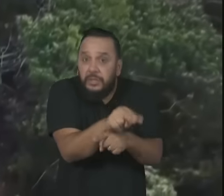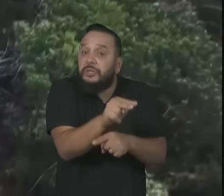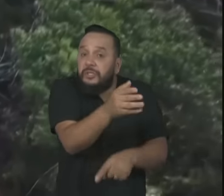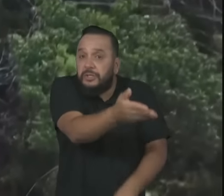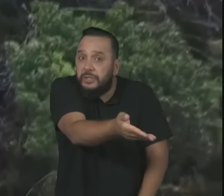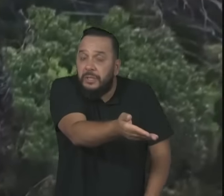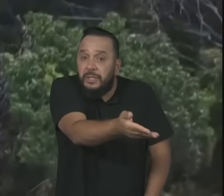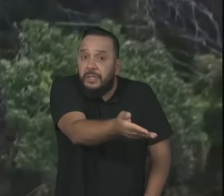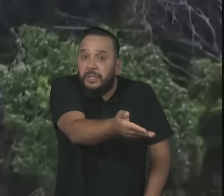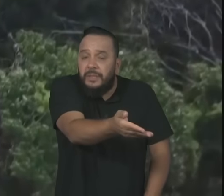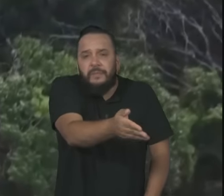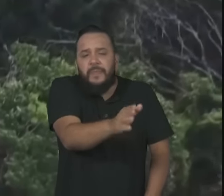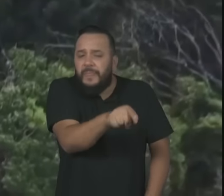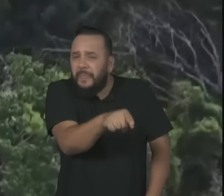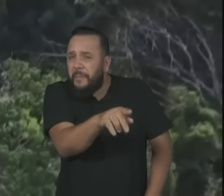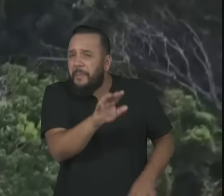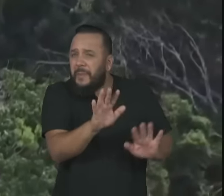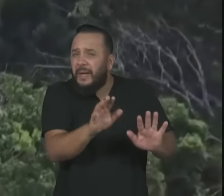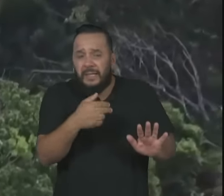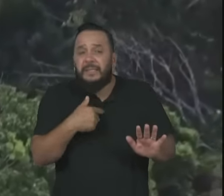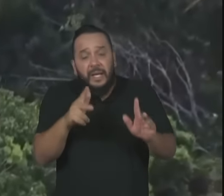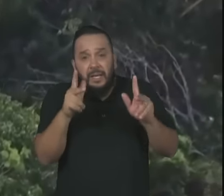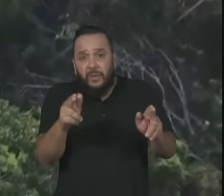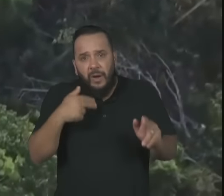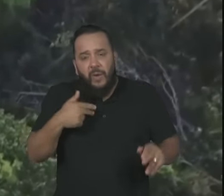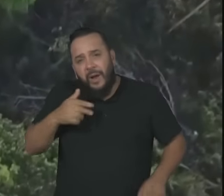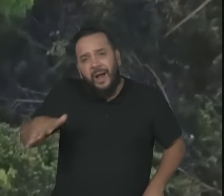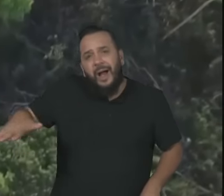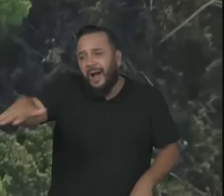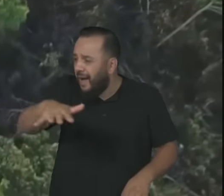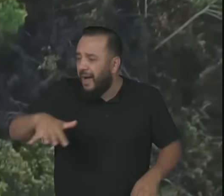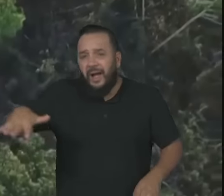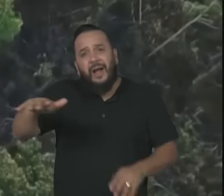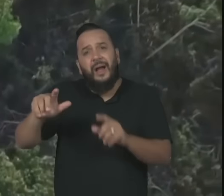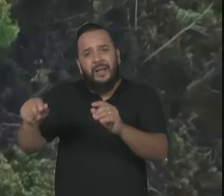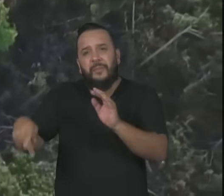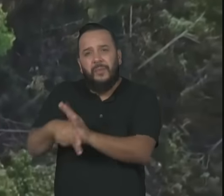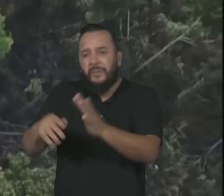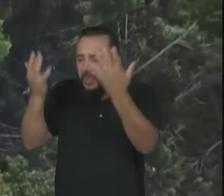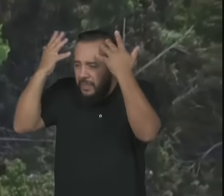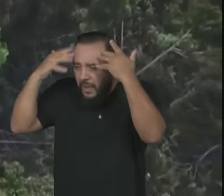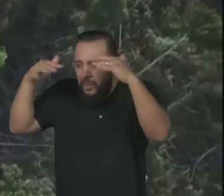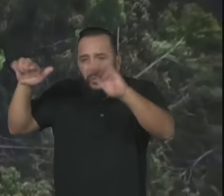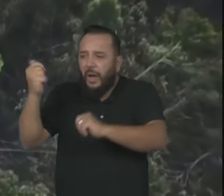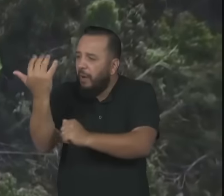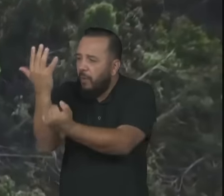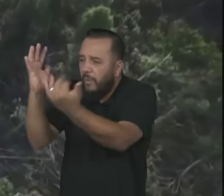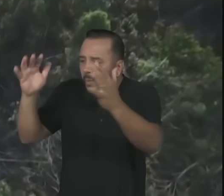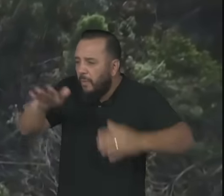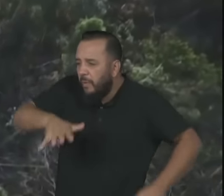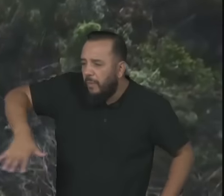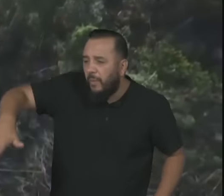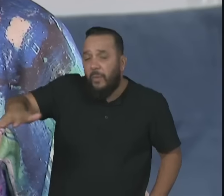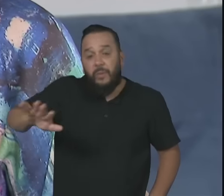de forma muito similar às unidades de conservação da natureza. O Supremo tem investido